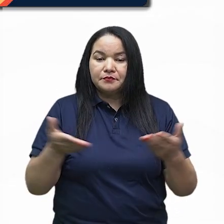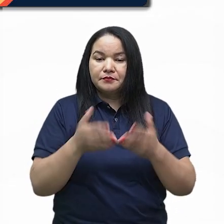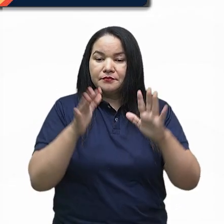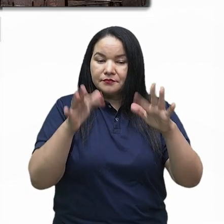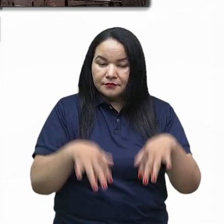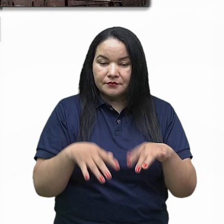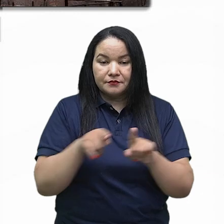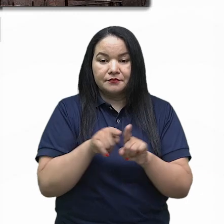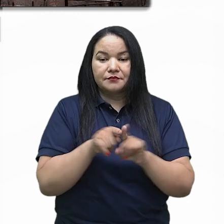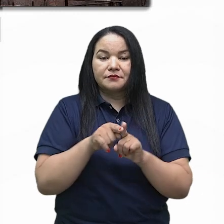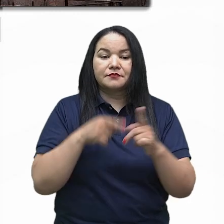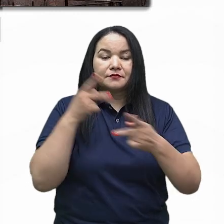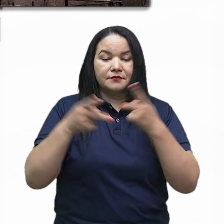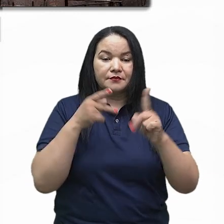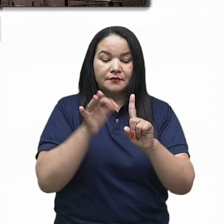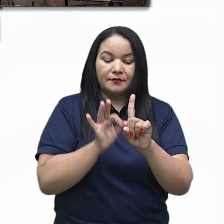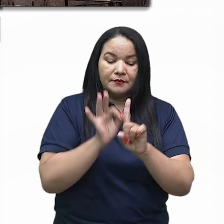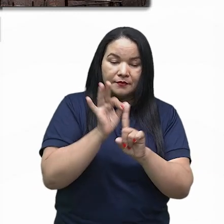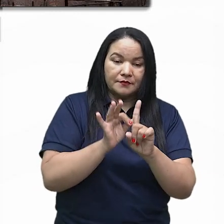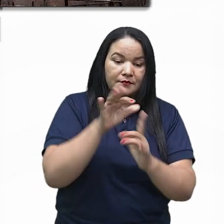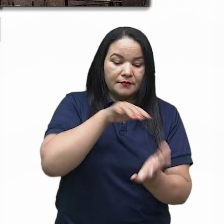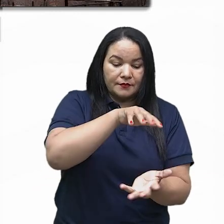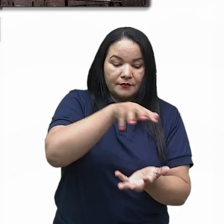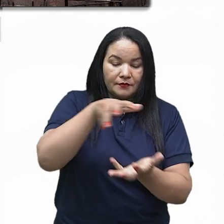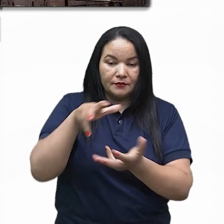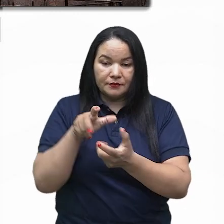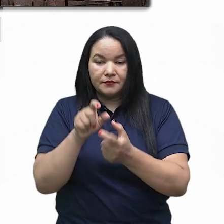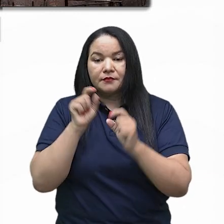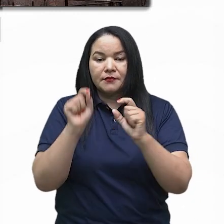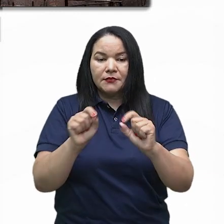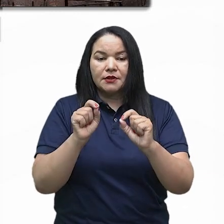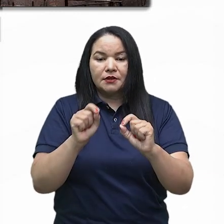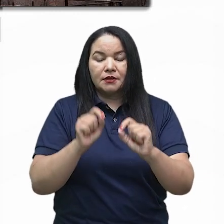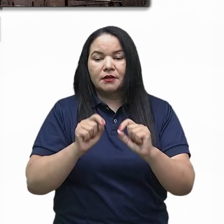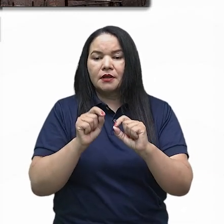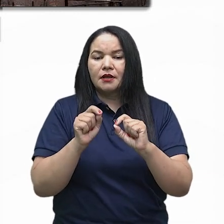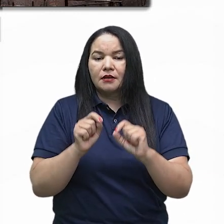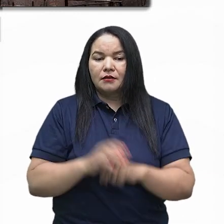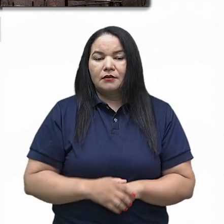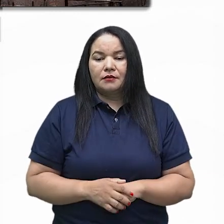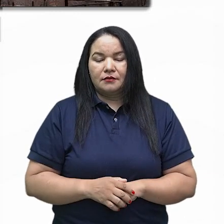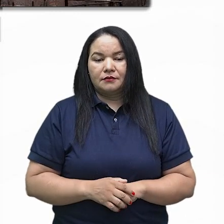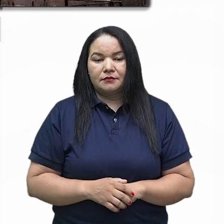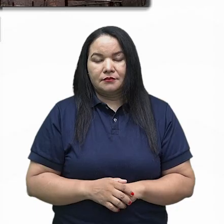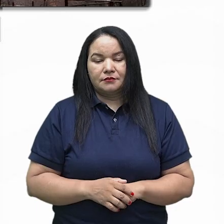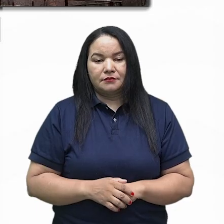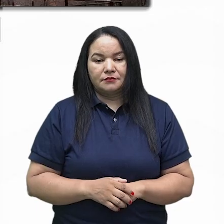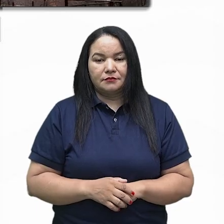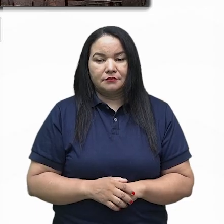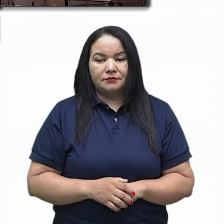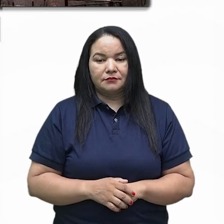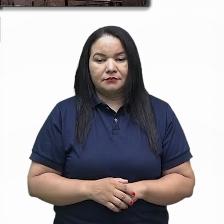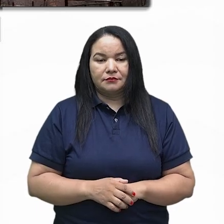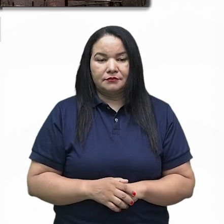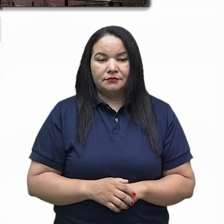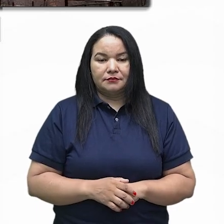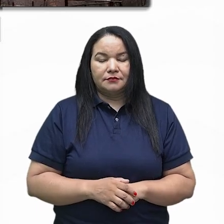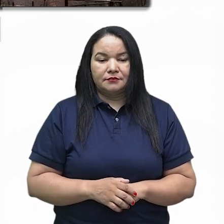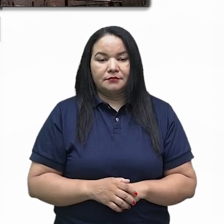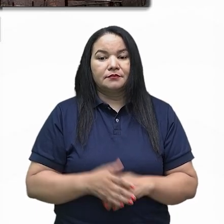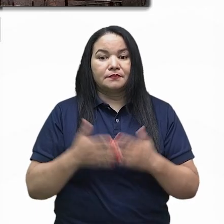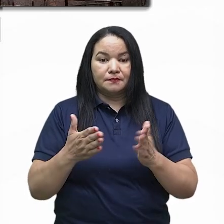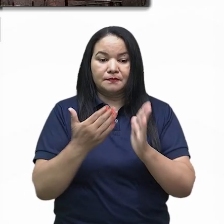de aquecimento global, né, o que seria esse aquecimento global que tanto se fala, né, é justamente